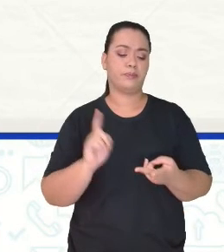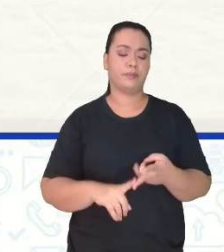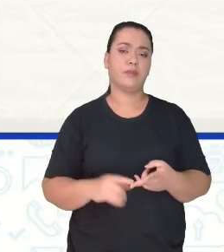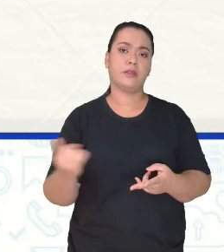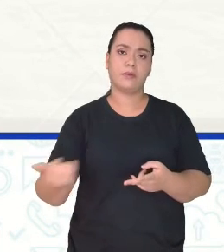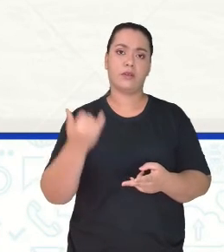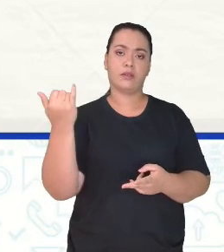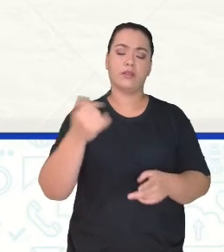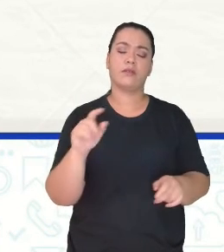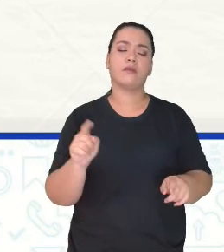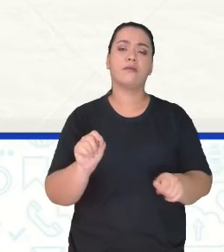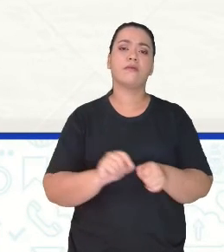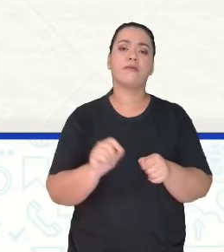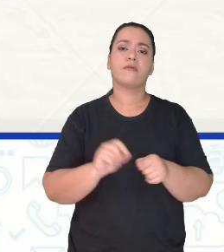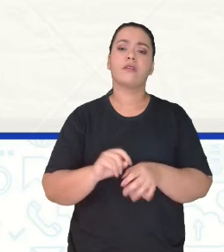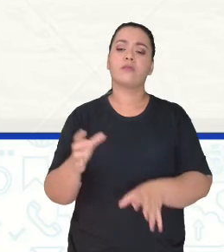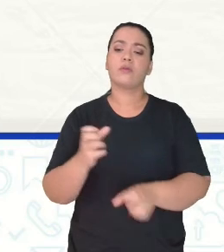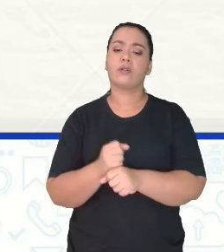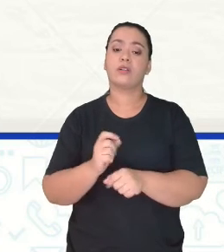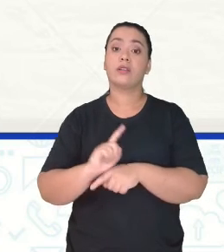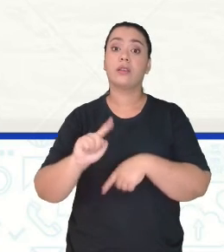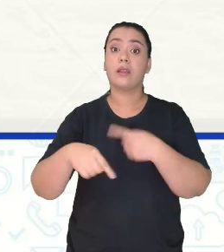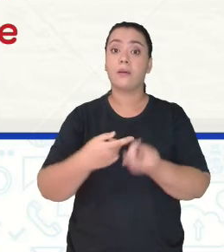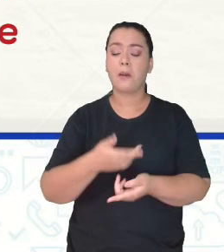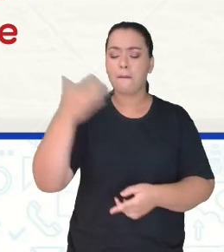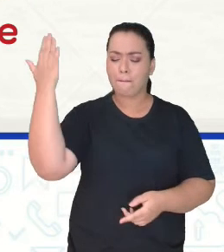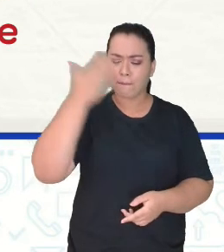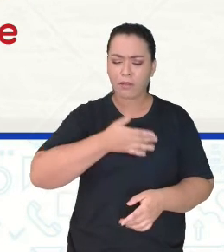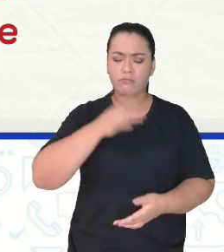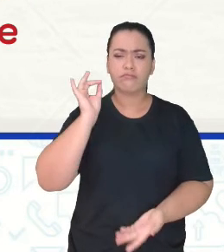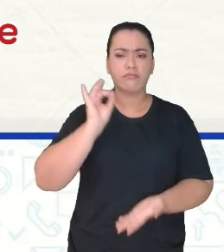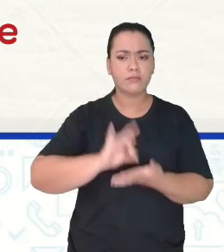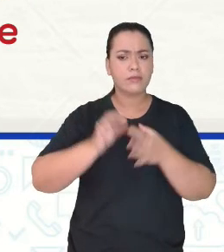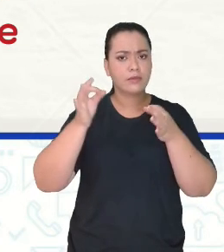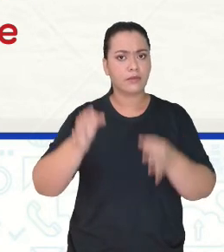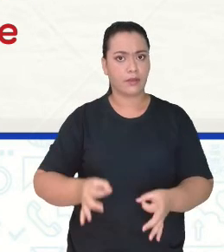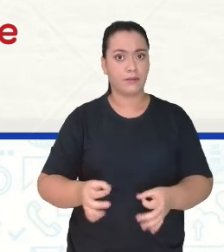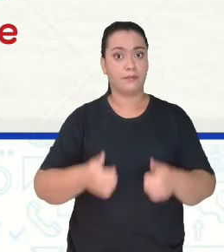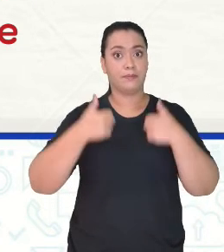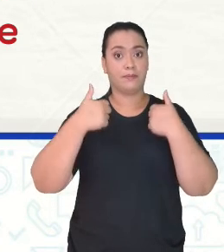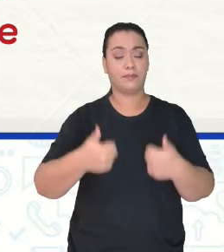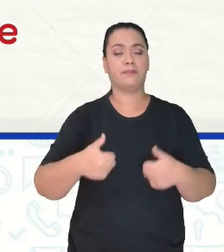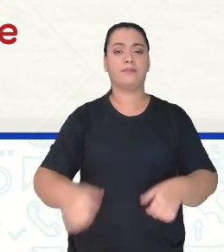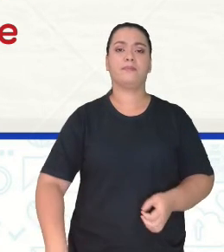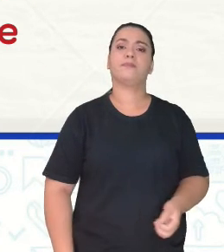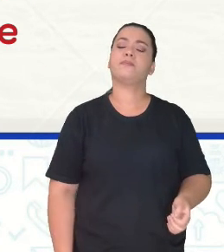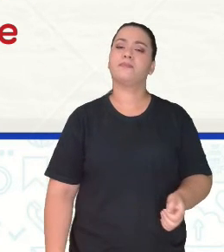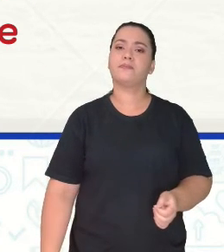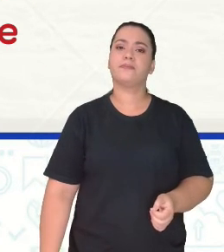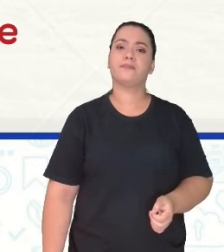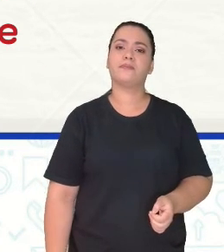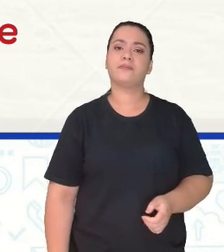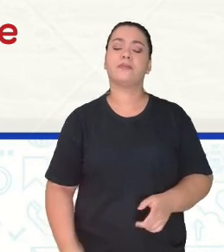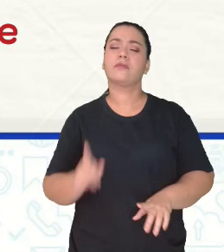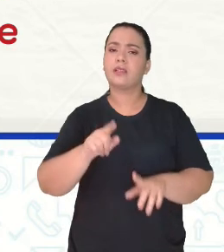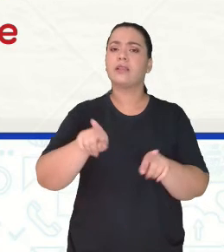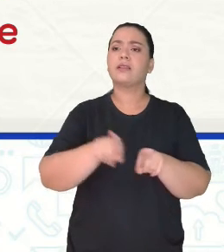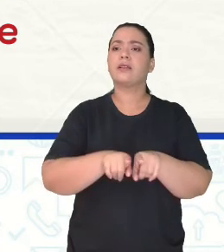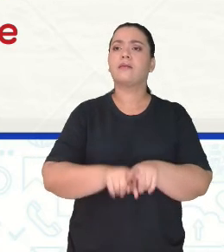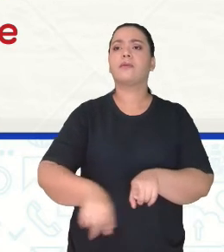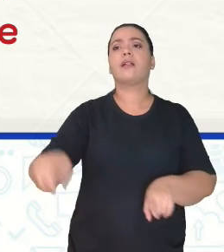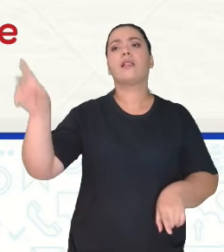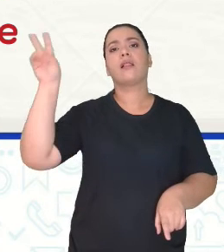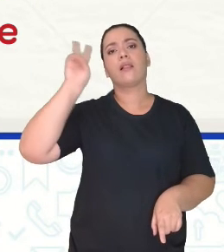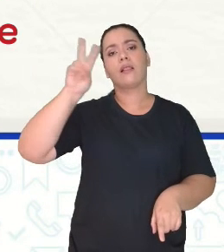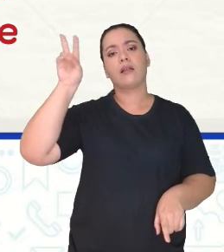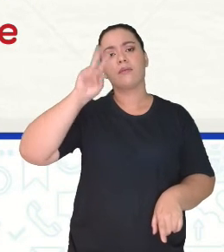os cálculos e depois conferir esses resultados. Belezinha? Lembre-se também dessa ideia